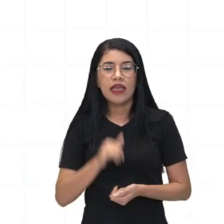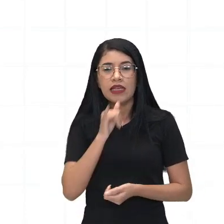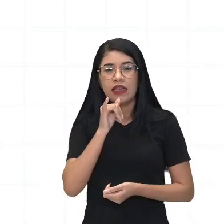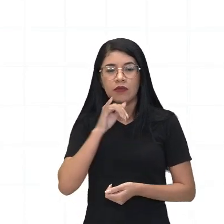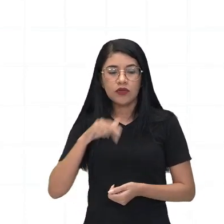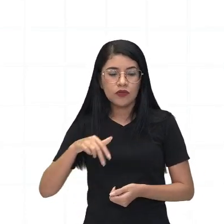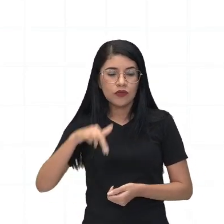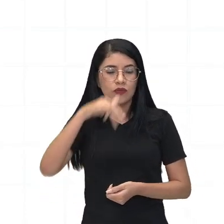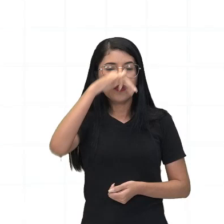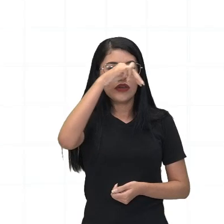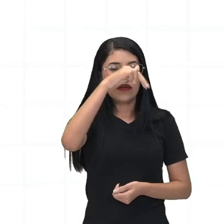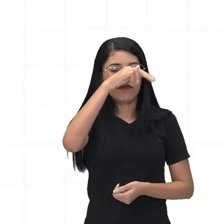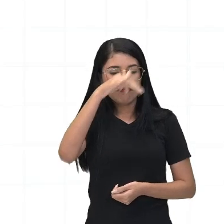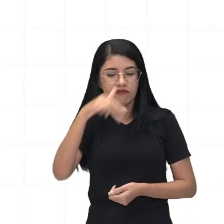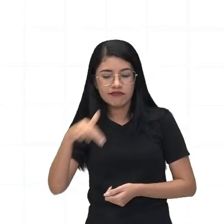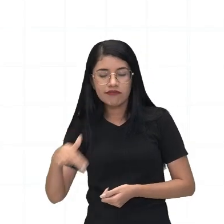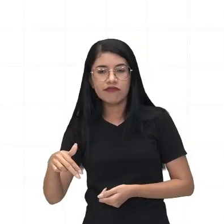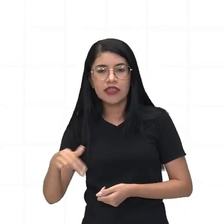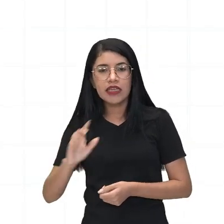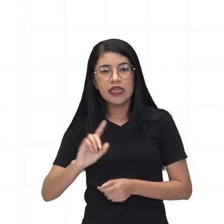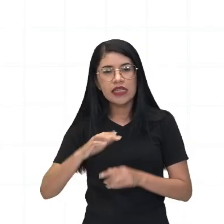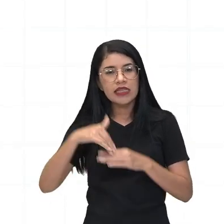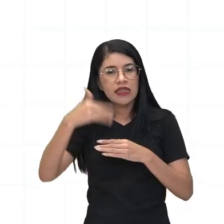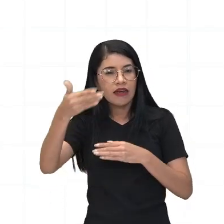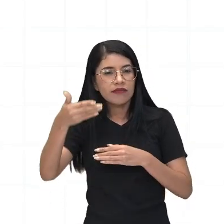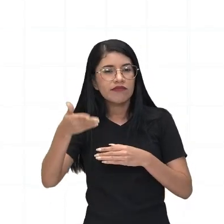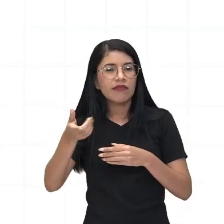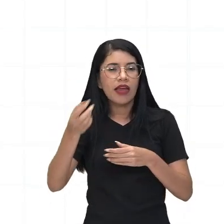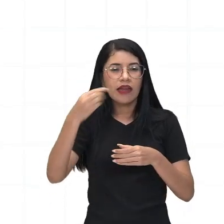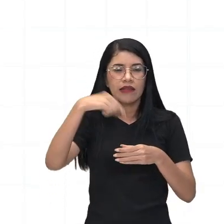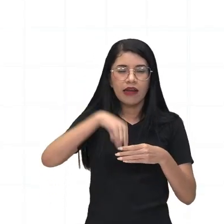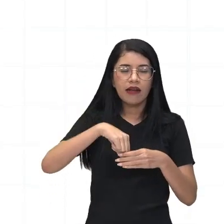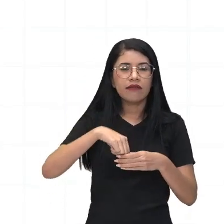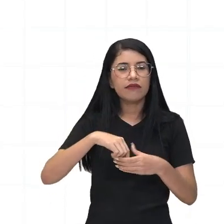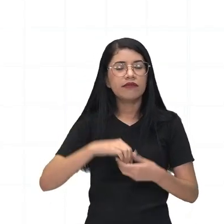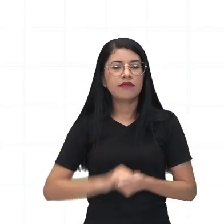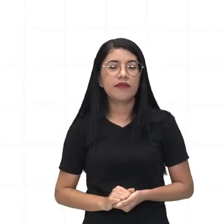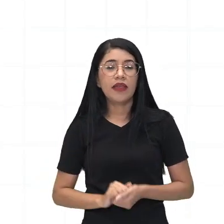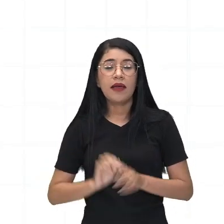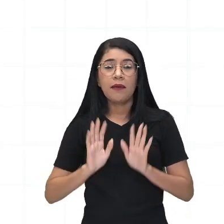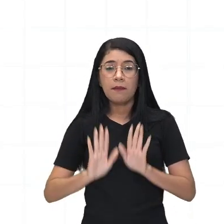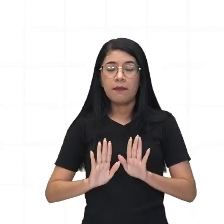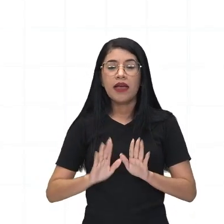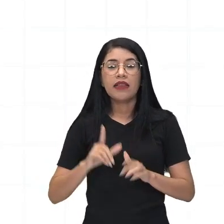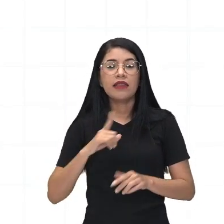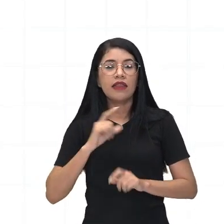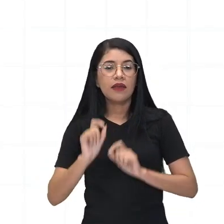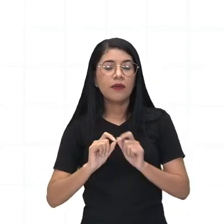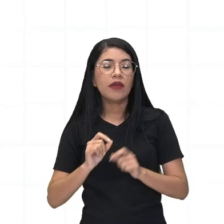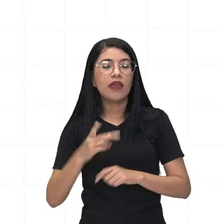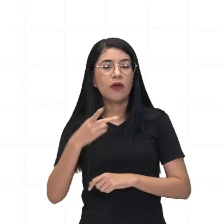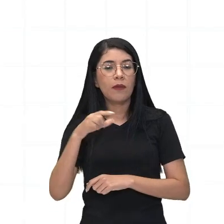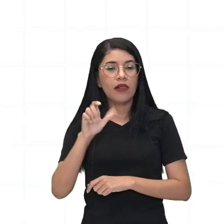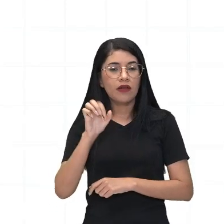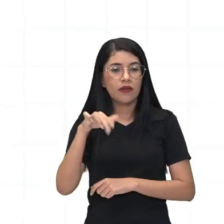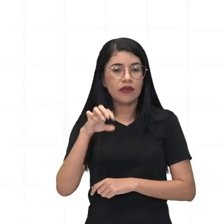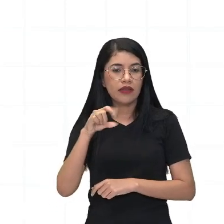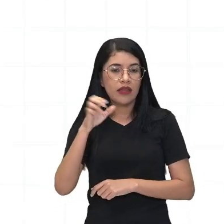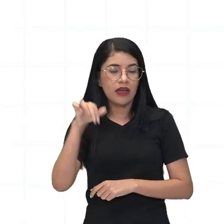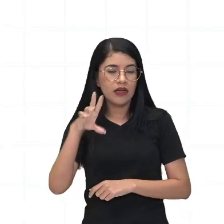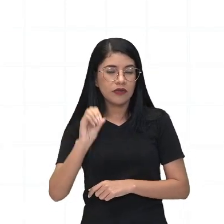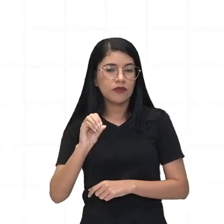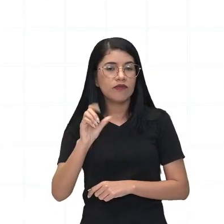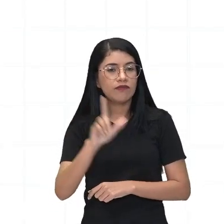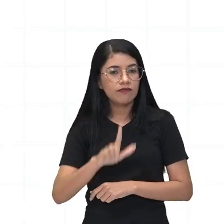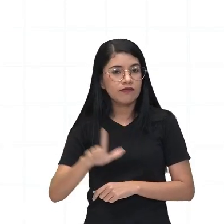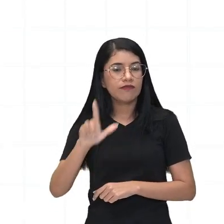cima, descer para baixo, sair para fora, entrar para dentro. Porém, existe o pleonasmo que é literário, em